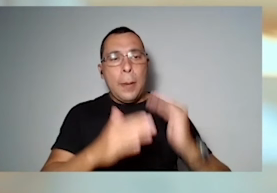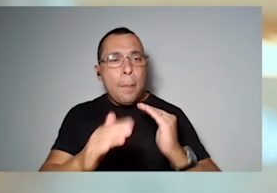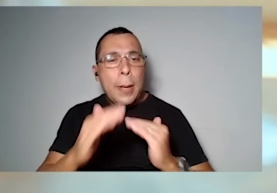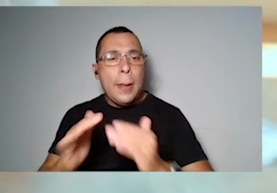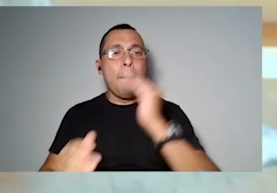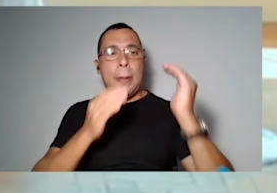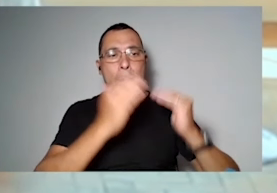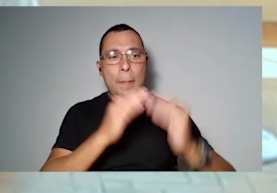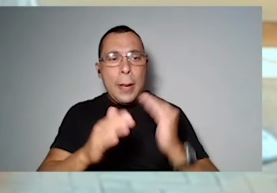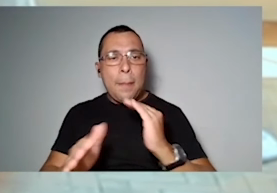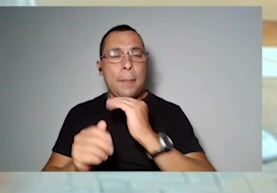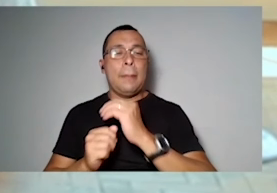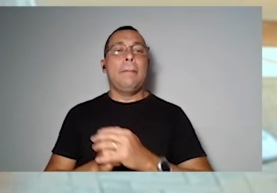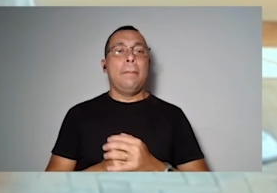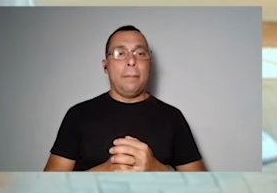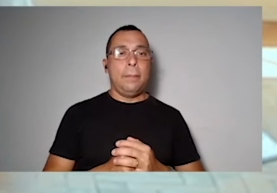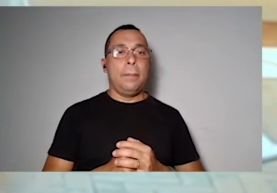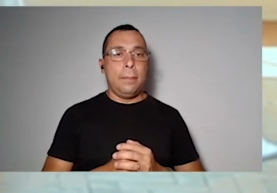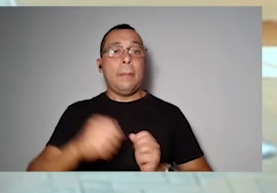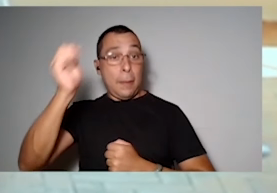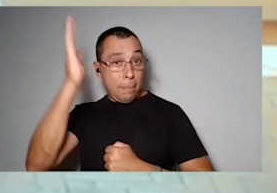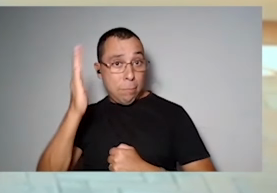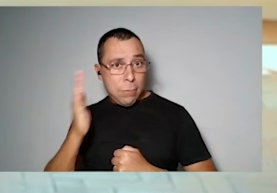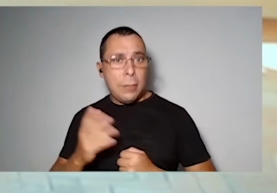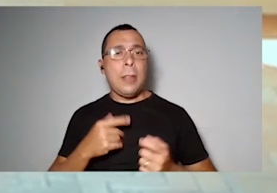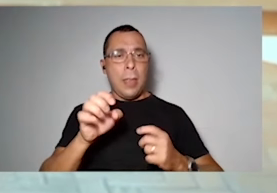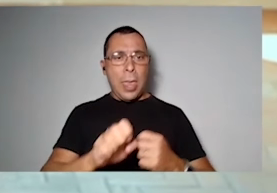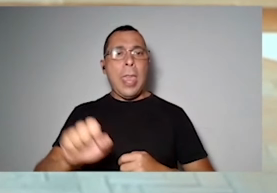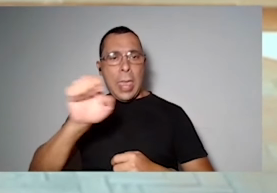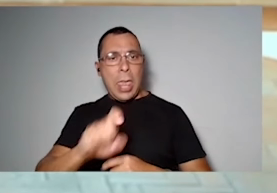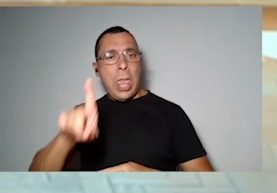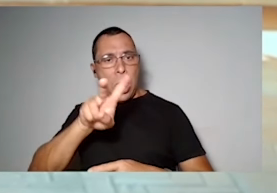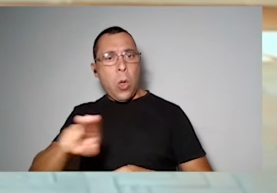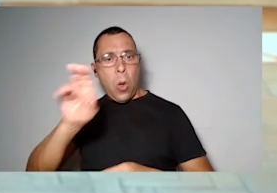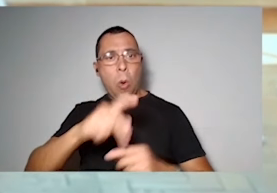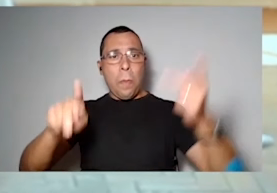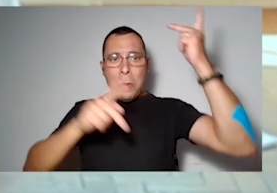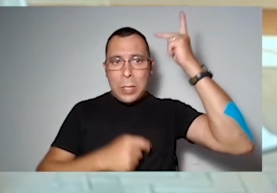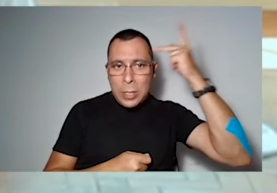Africaniei.